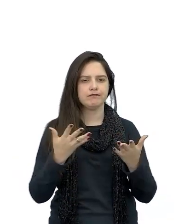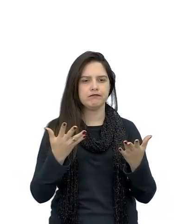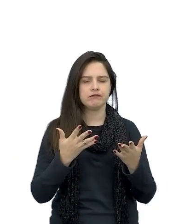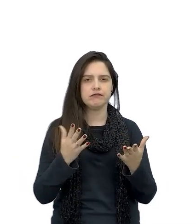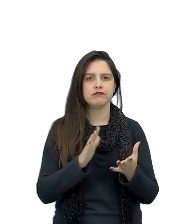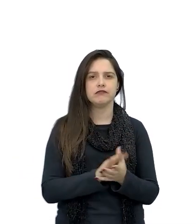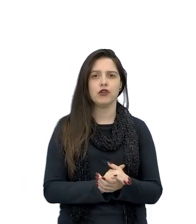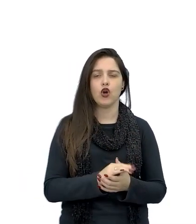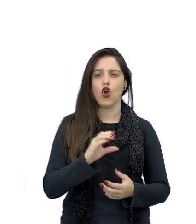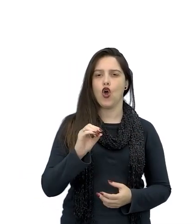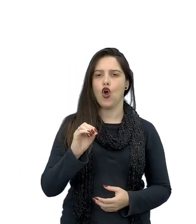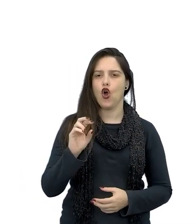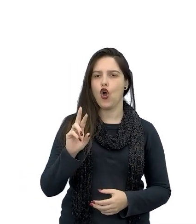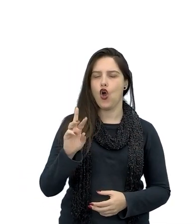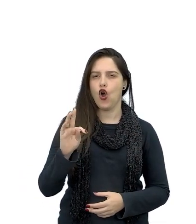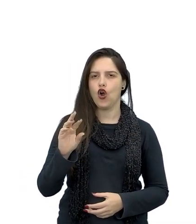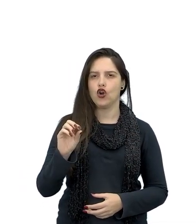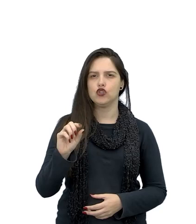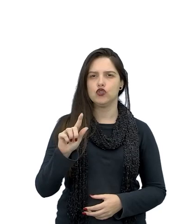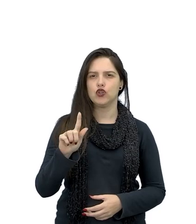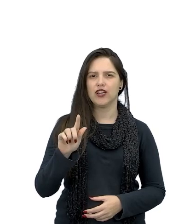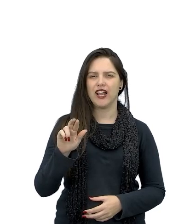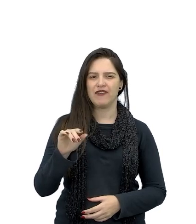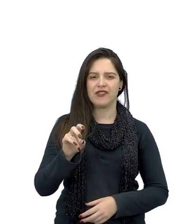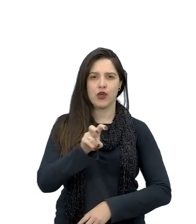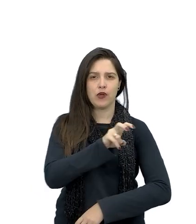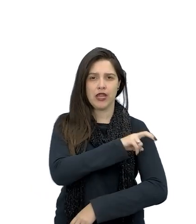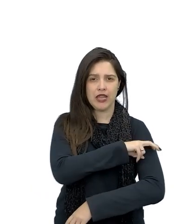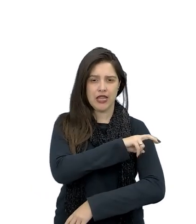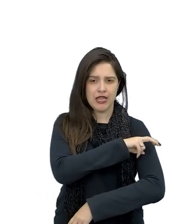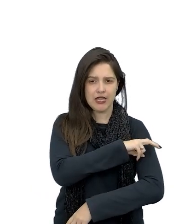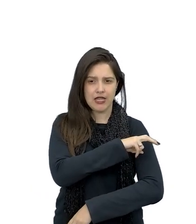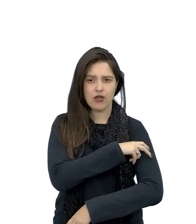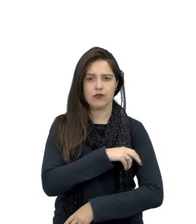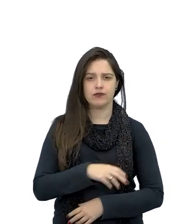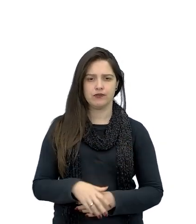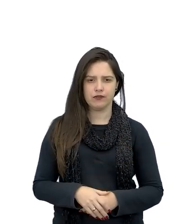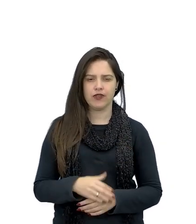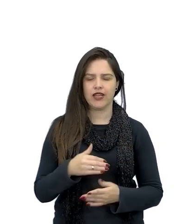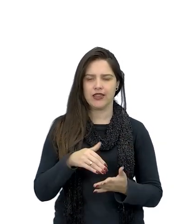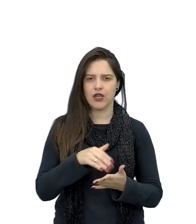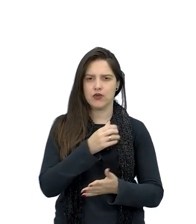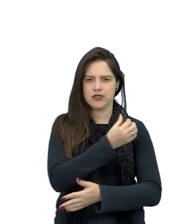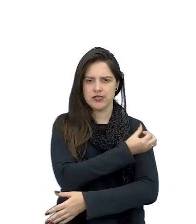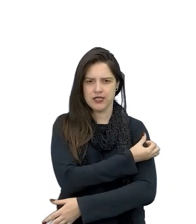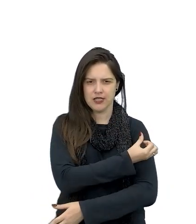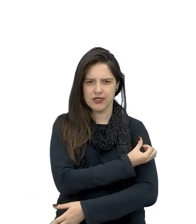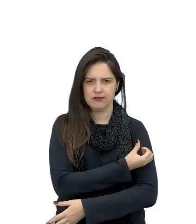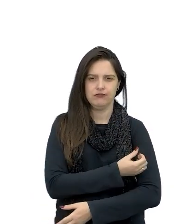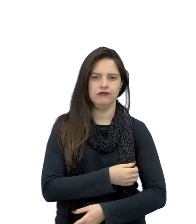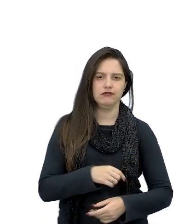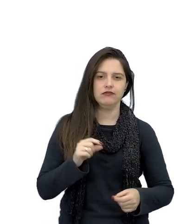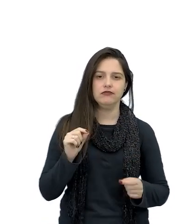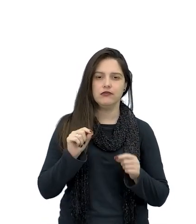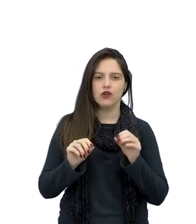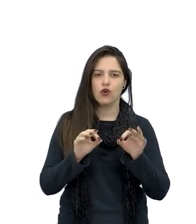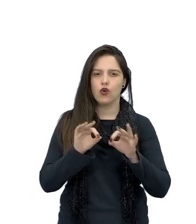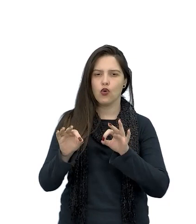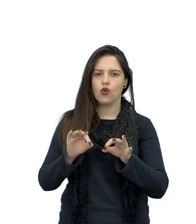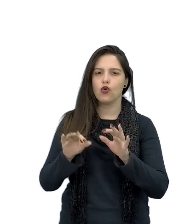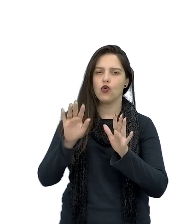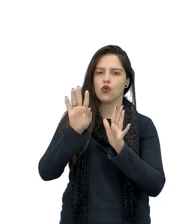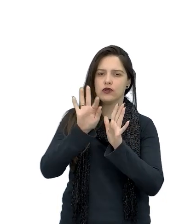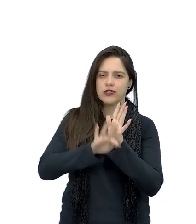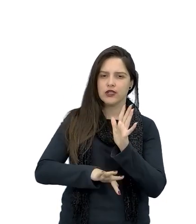na ortografia, que é uma do 5º ano, a 1B. Pontuar corretamente textos usando